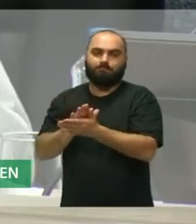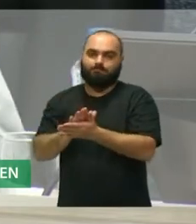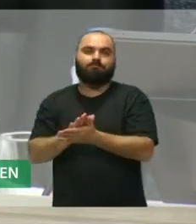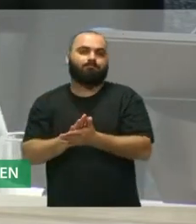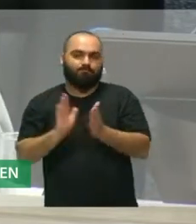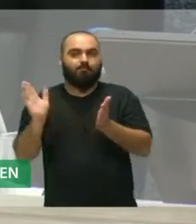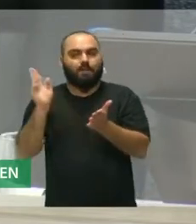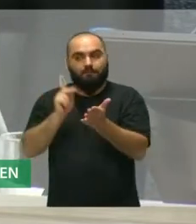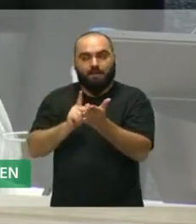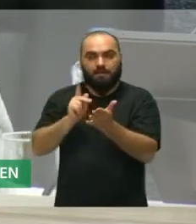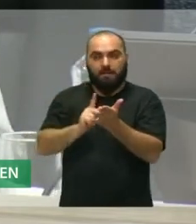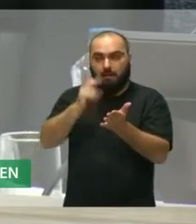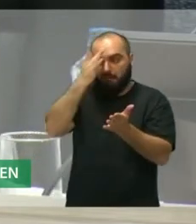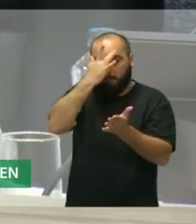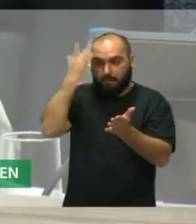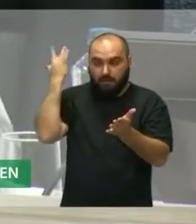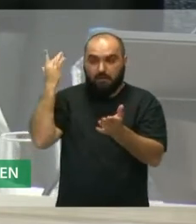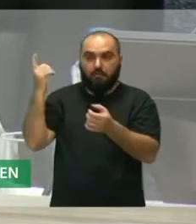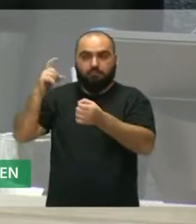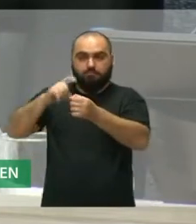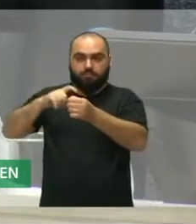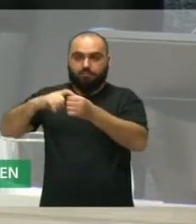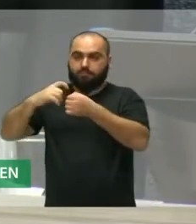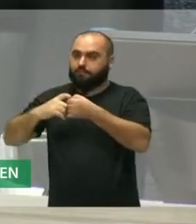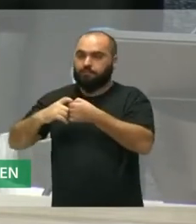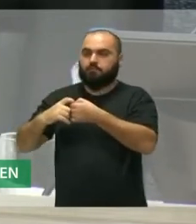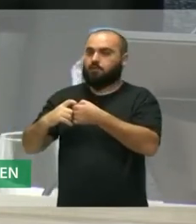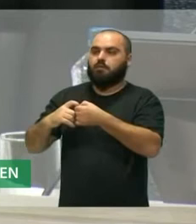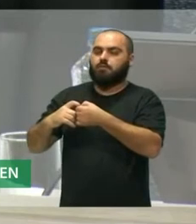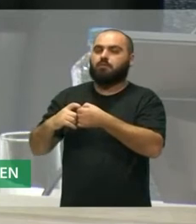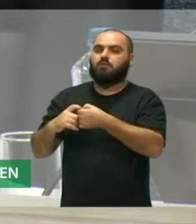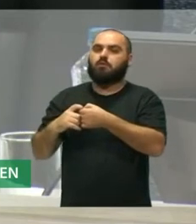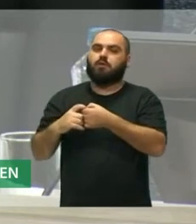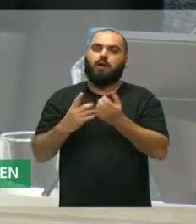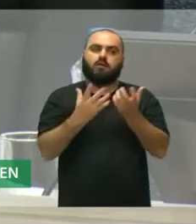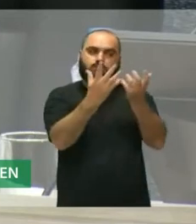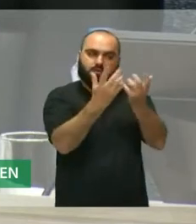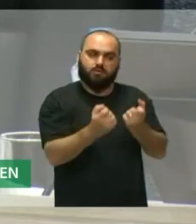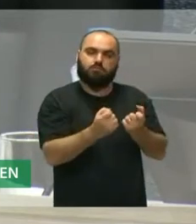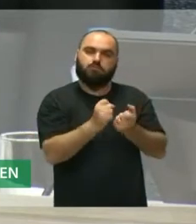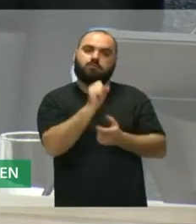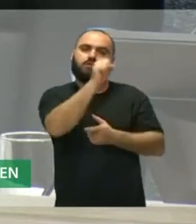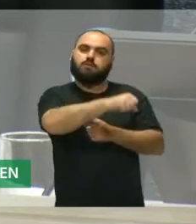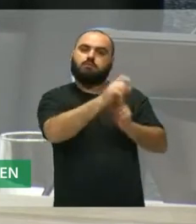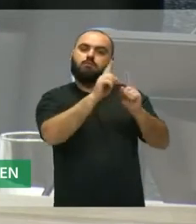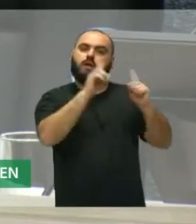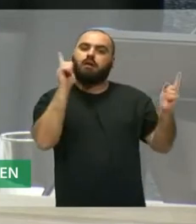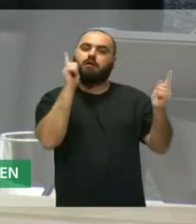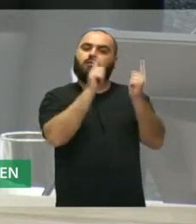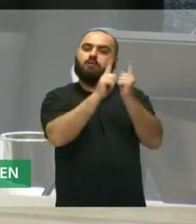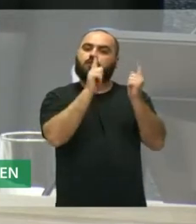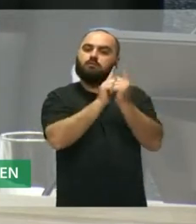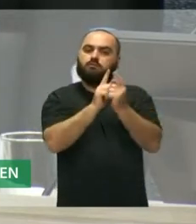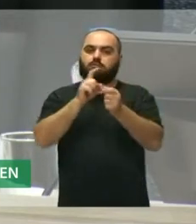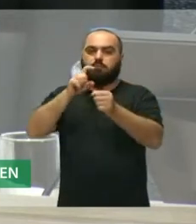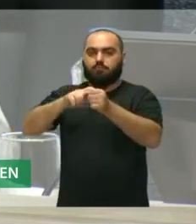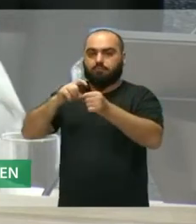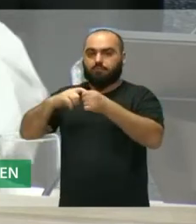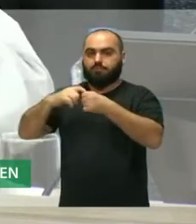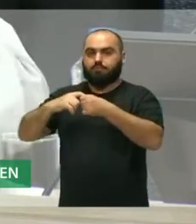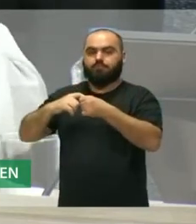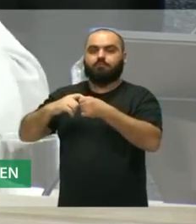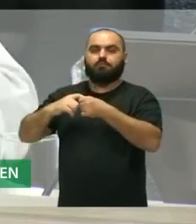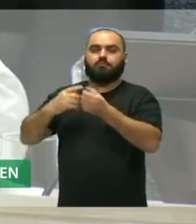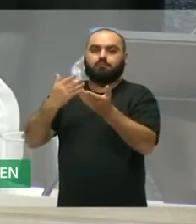de receber o paciente convênio, muitas vezes nós tivemos... Aliás, recebemos alguns, mas o nosso atendimento convênio caiu muito.